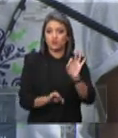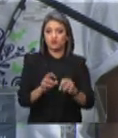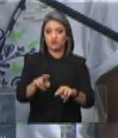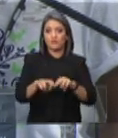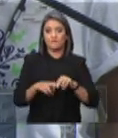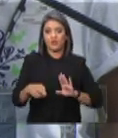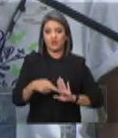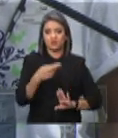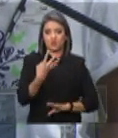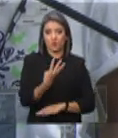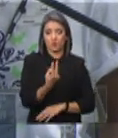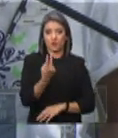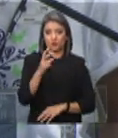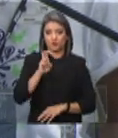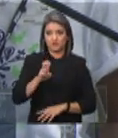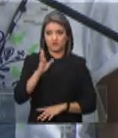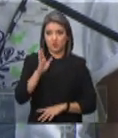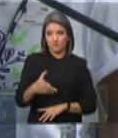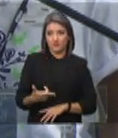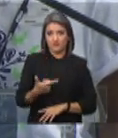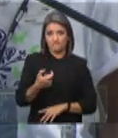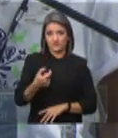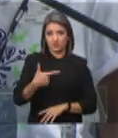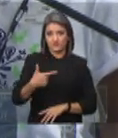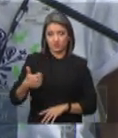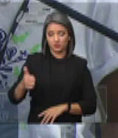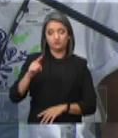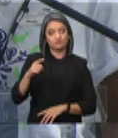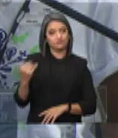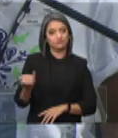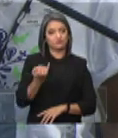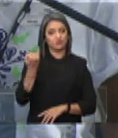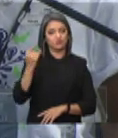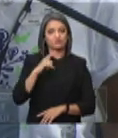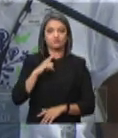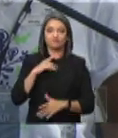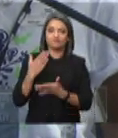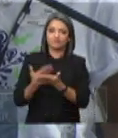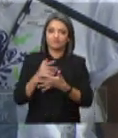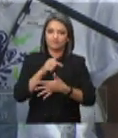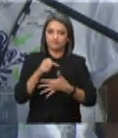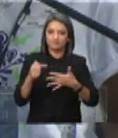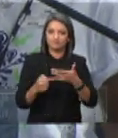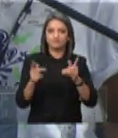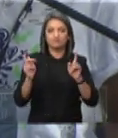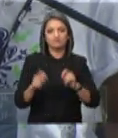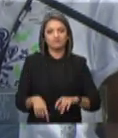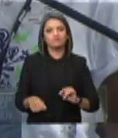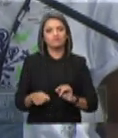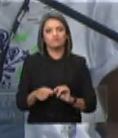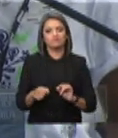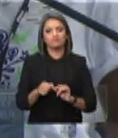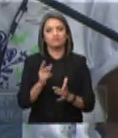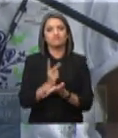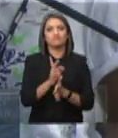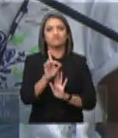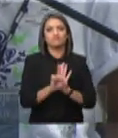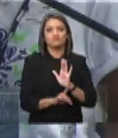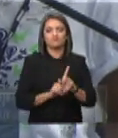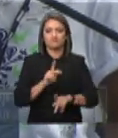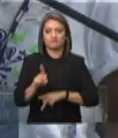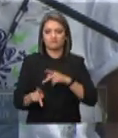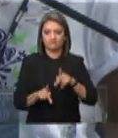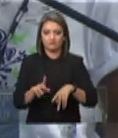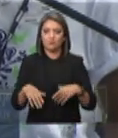da resolução 425 2021 é importante para aprofundar os elementos que possibilitem a efetivação de direitos da